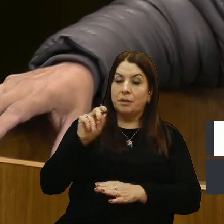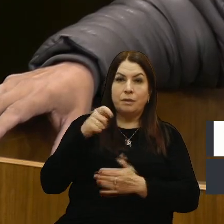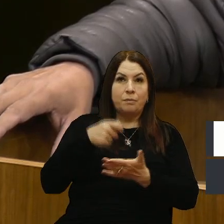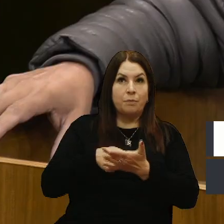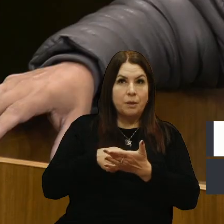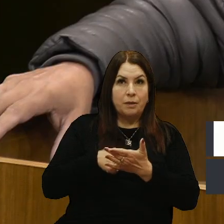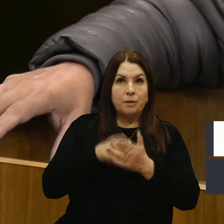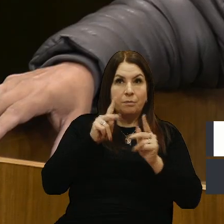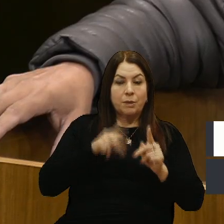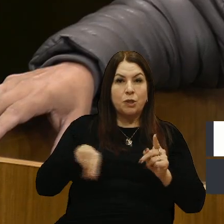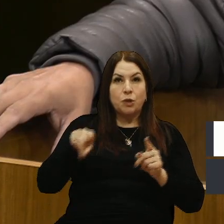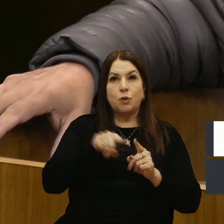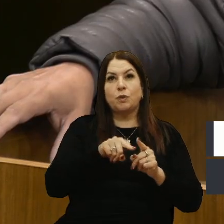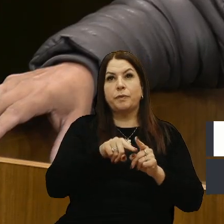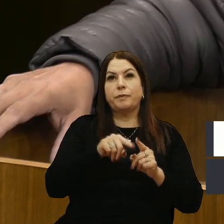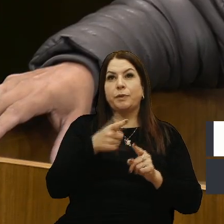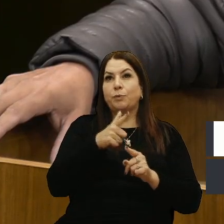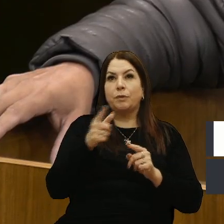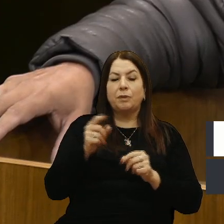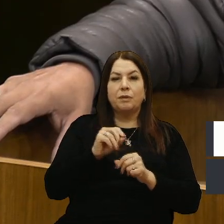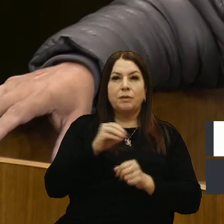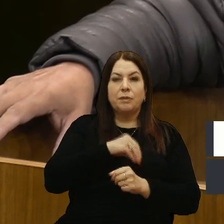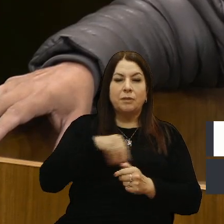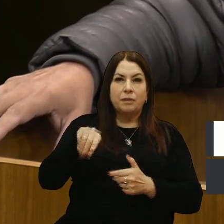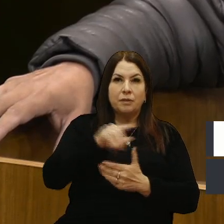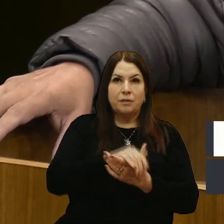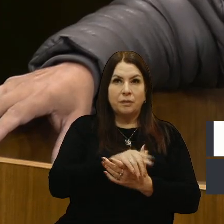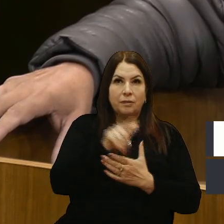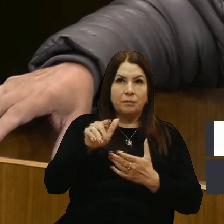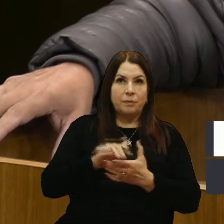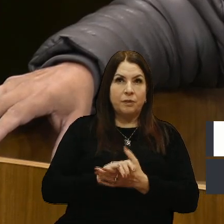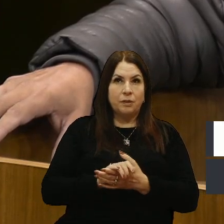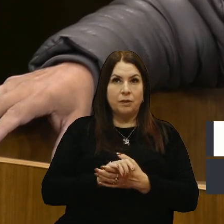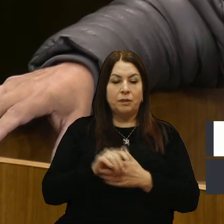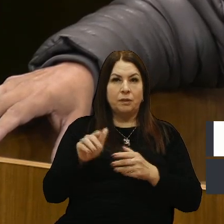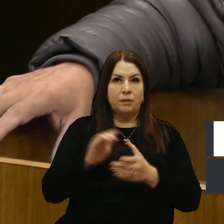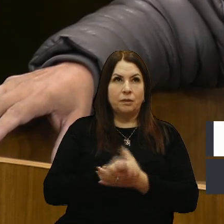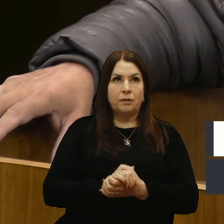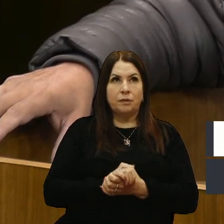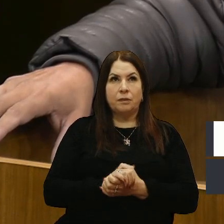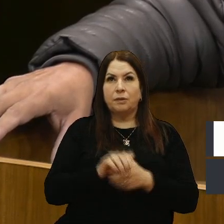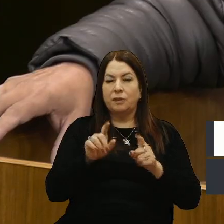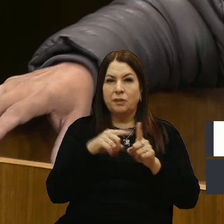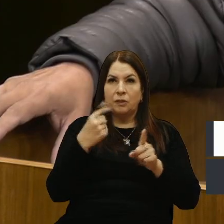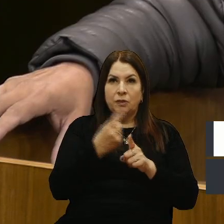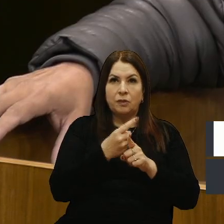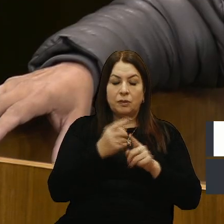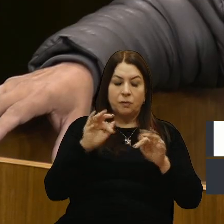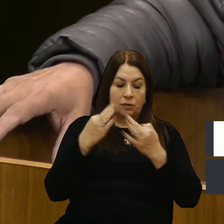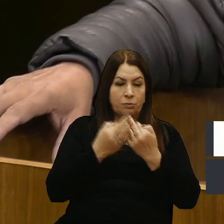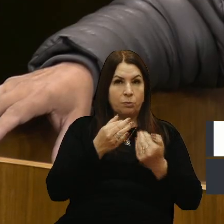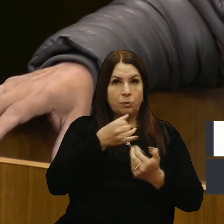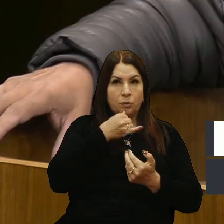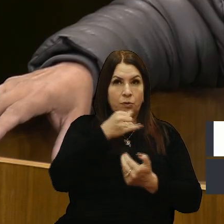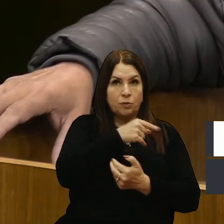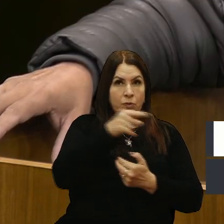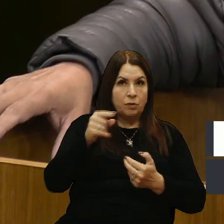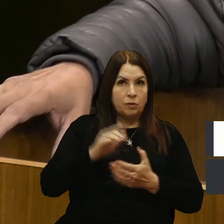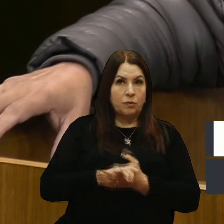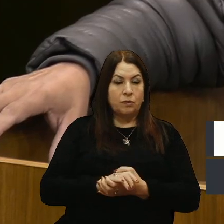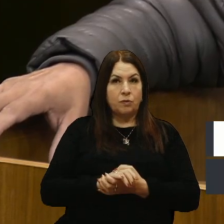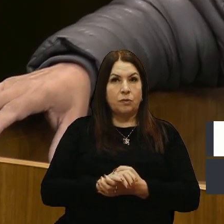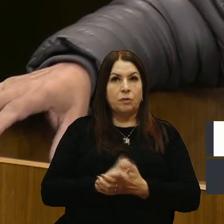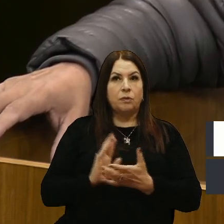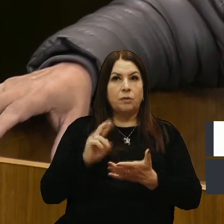paga, as pessoas ficam sem ter o que receber e sem ter o que comer para sua família. Então é muito triste, vereador Cláudio,